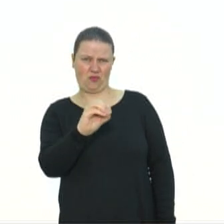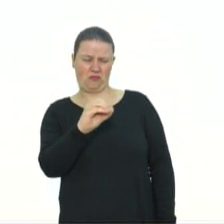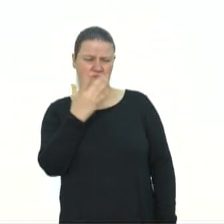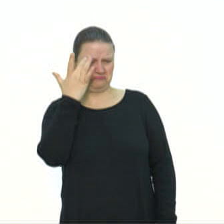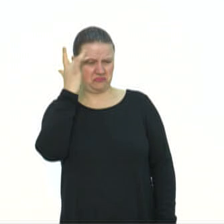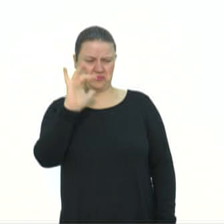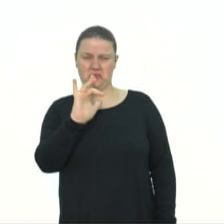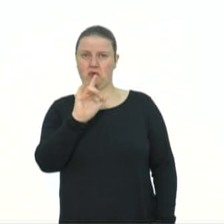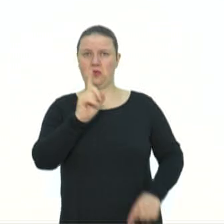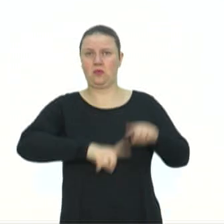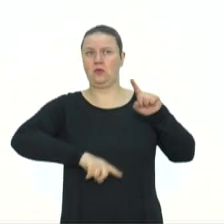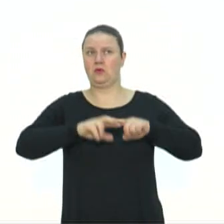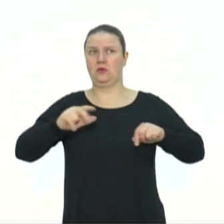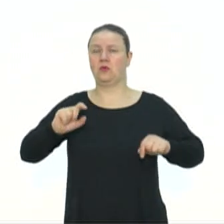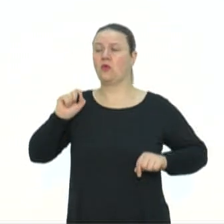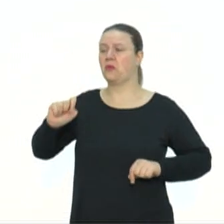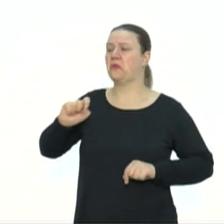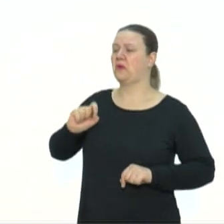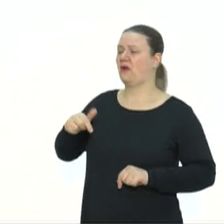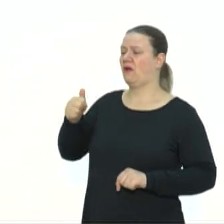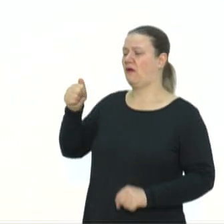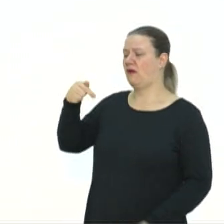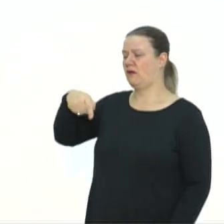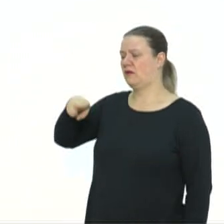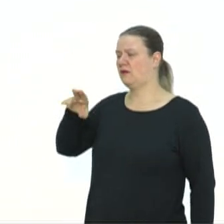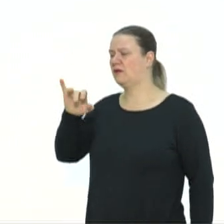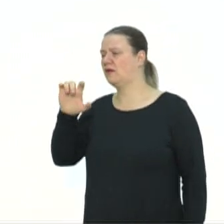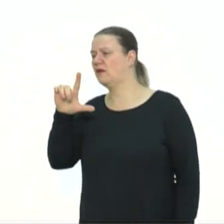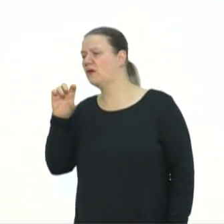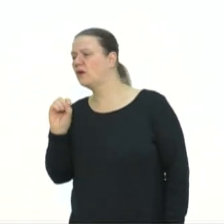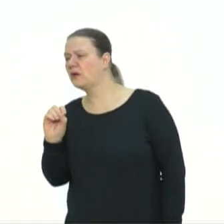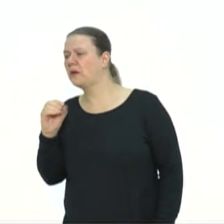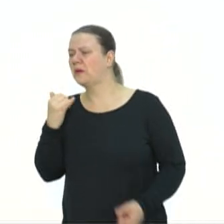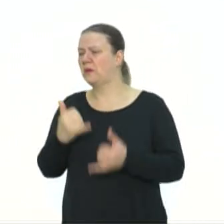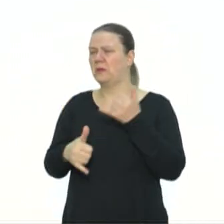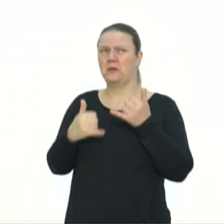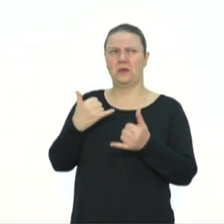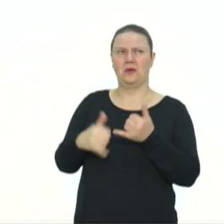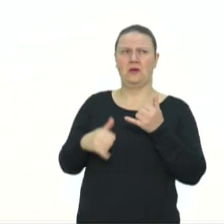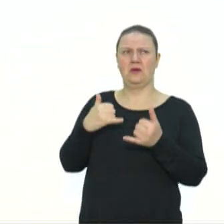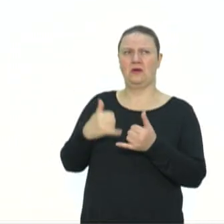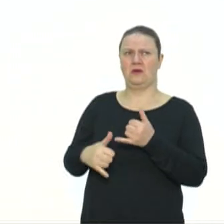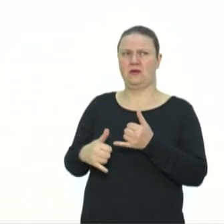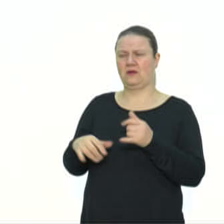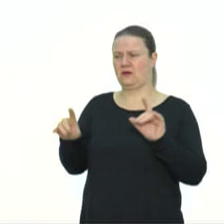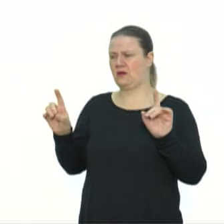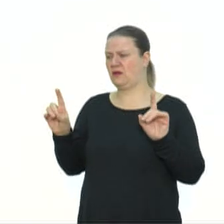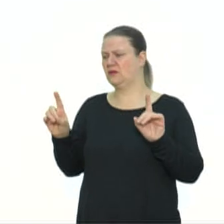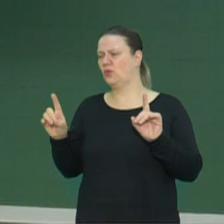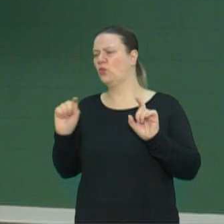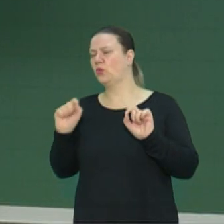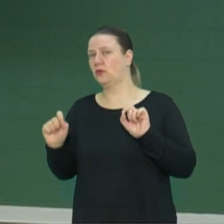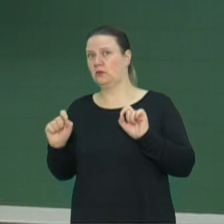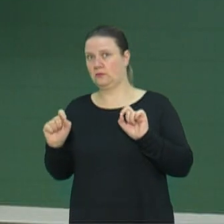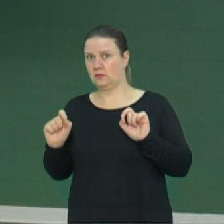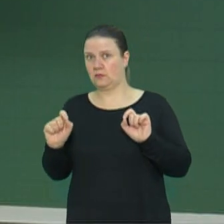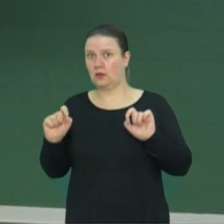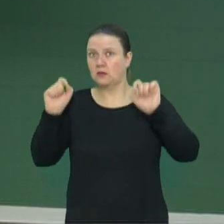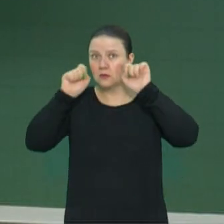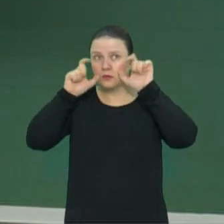Que é aquele? Parece um perro, pero não lo es. Atenção aqui,